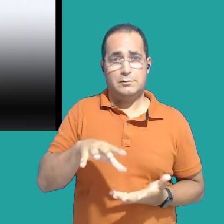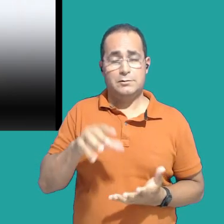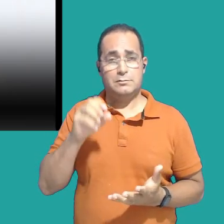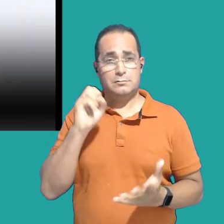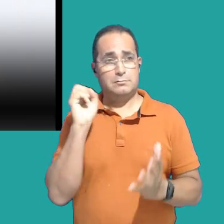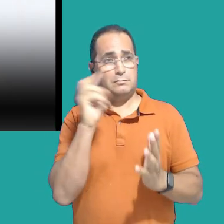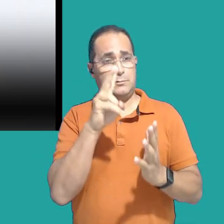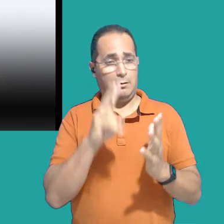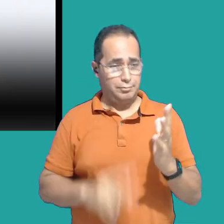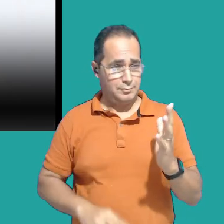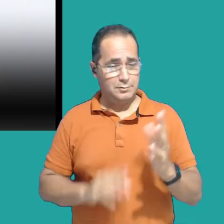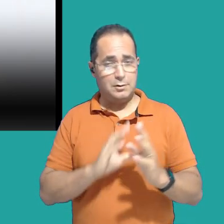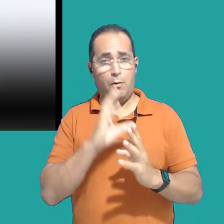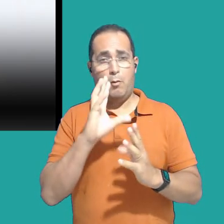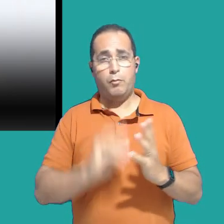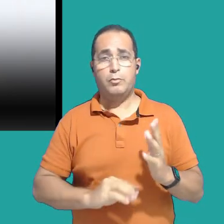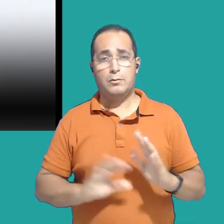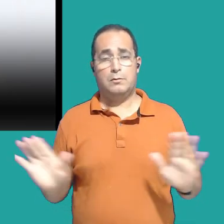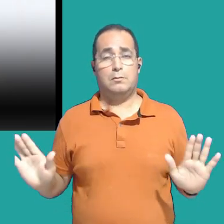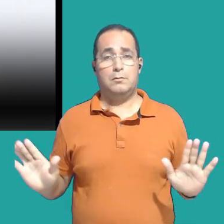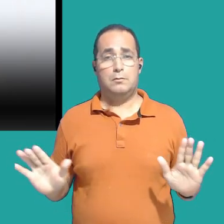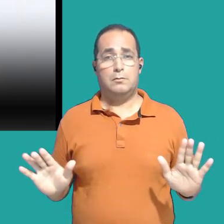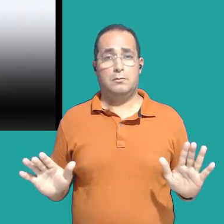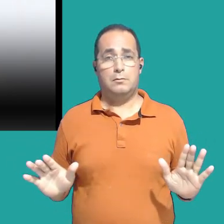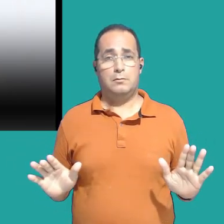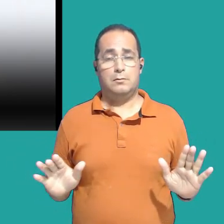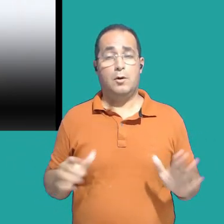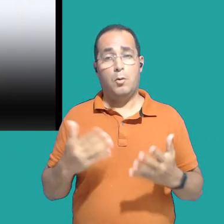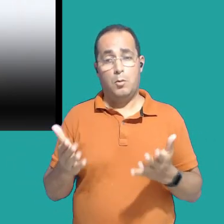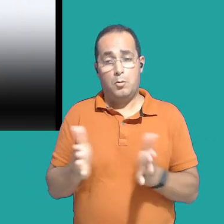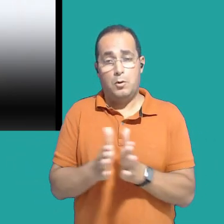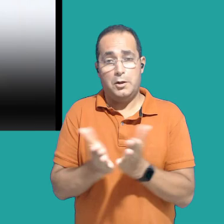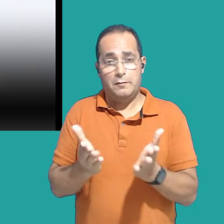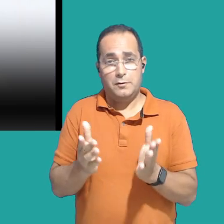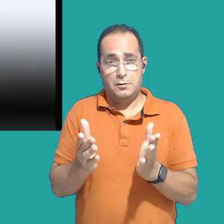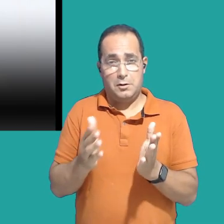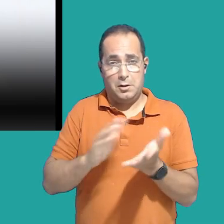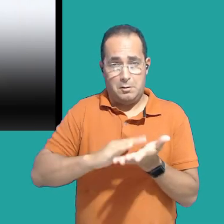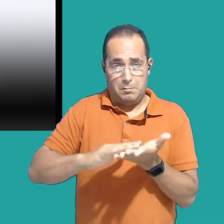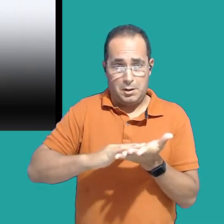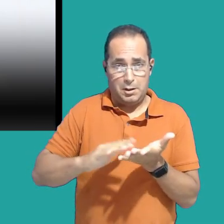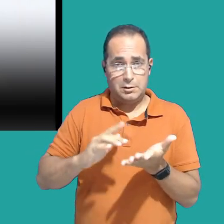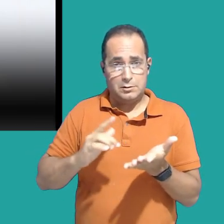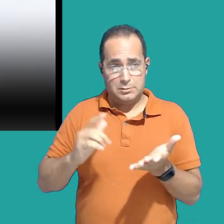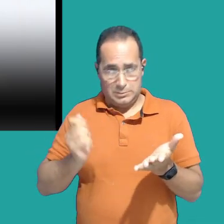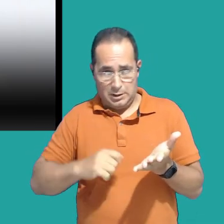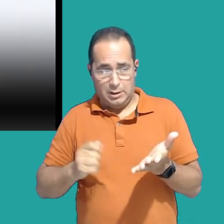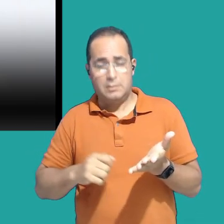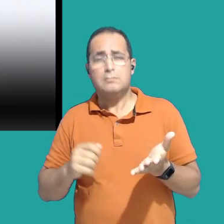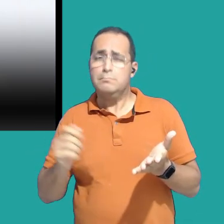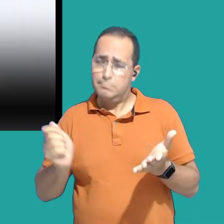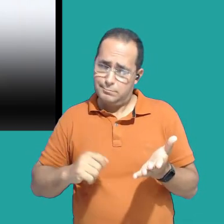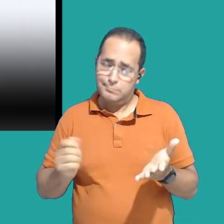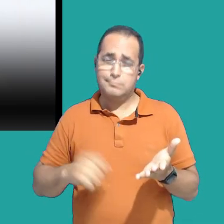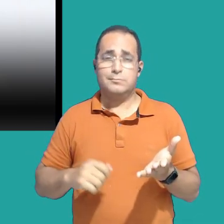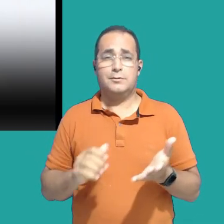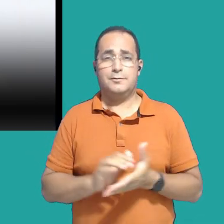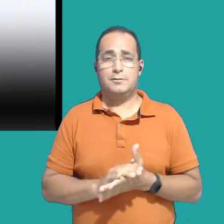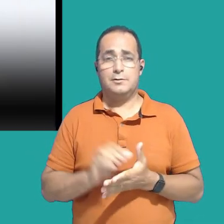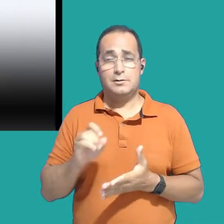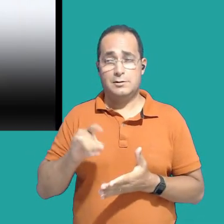escaneado em que o leitor de tela vai bater e não reconhece nada. Livro em braille, funciona? Funciona, se a